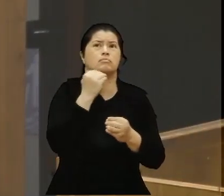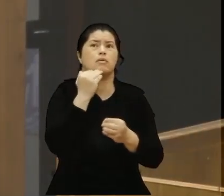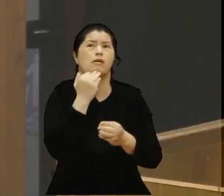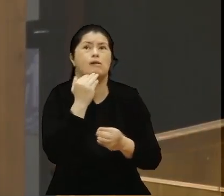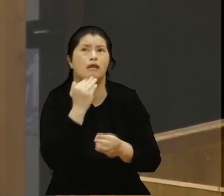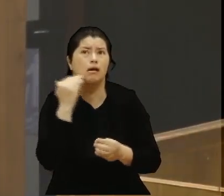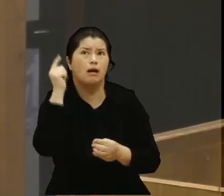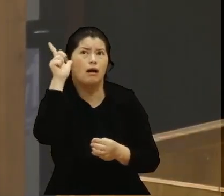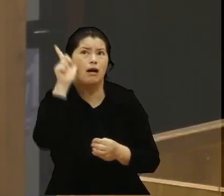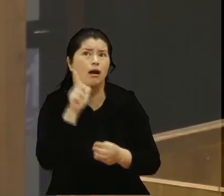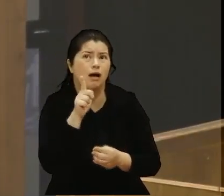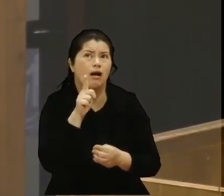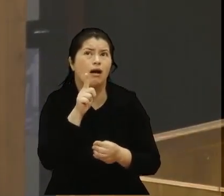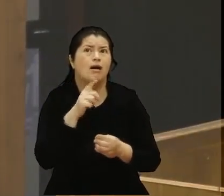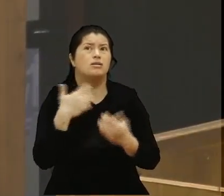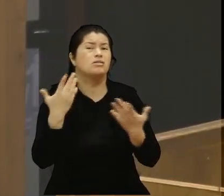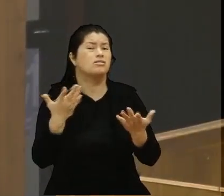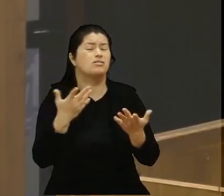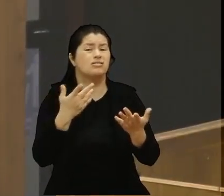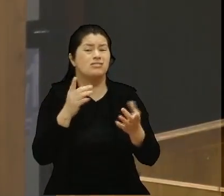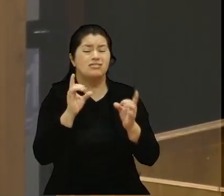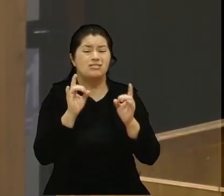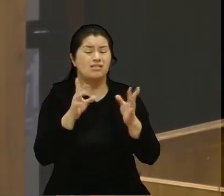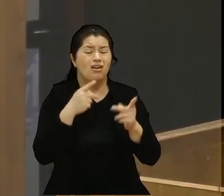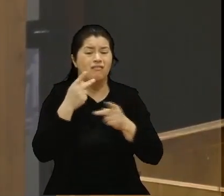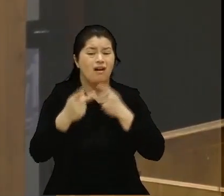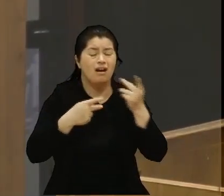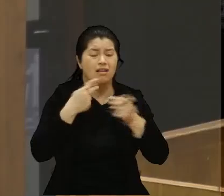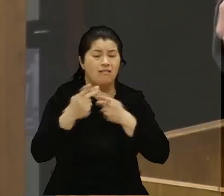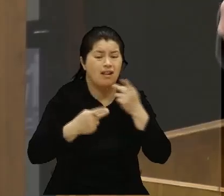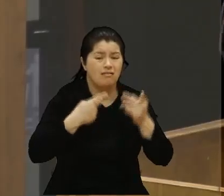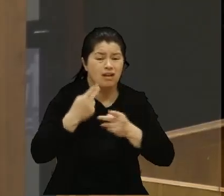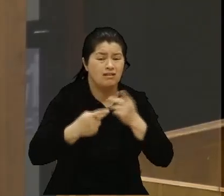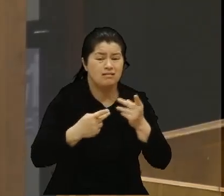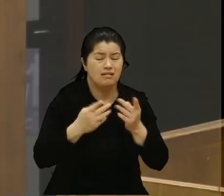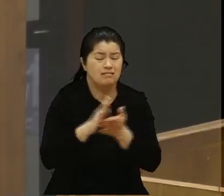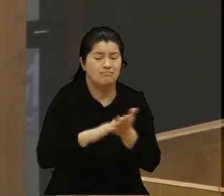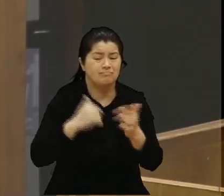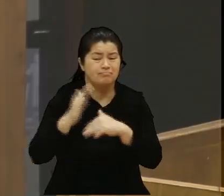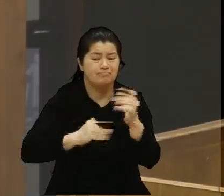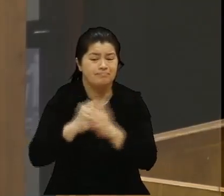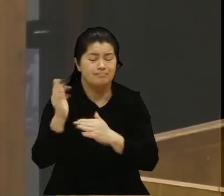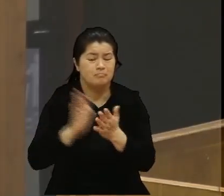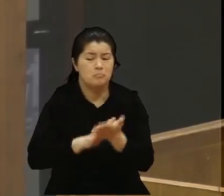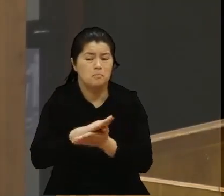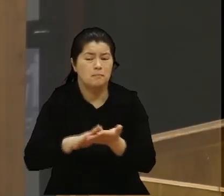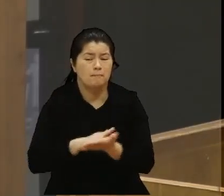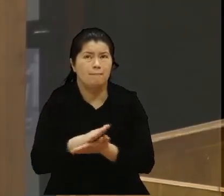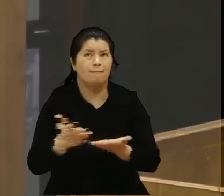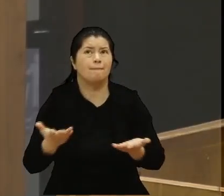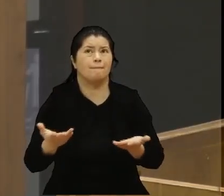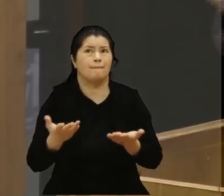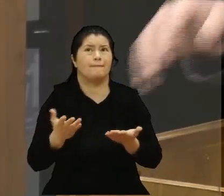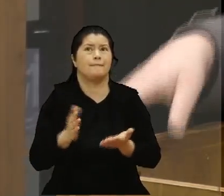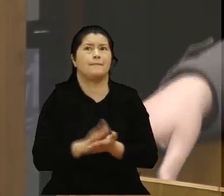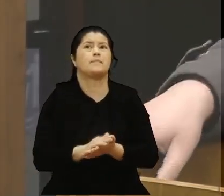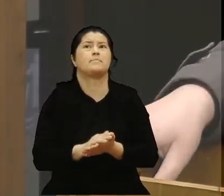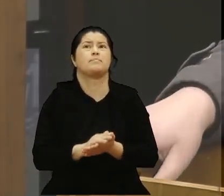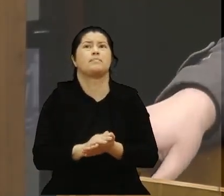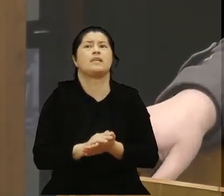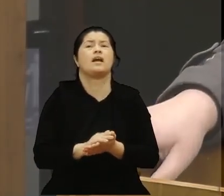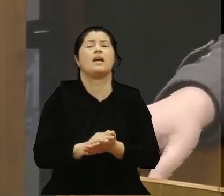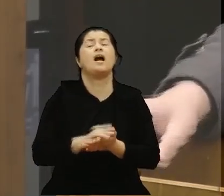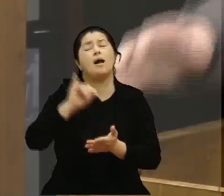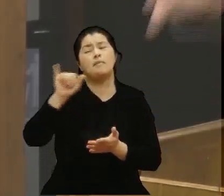restante é parla, é só falatório, não tem efeito prático. E, vereador Rafinha Abado, aproveitando as boas-vindas à Vossa